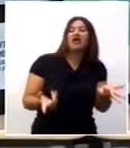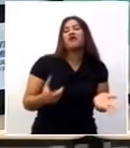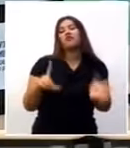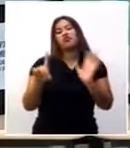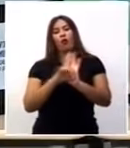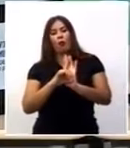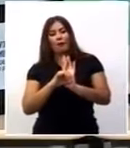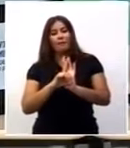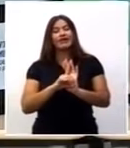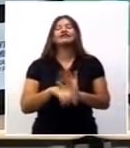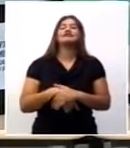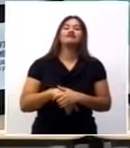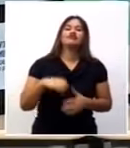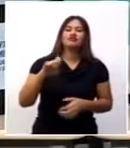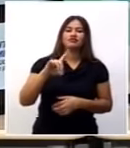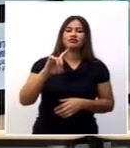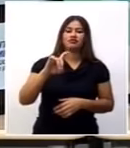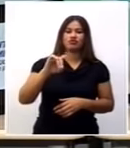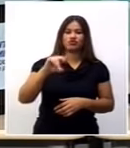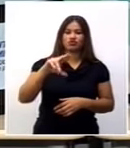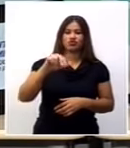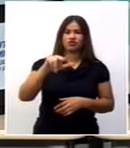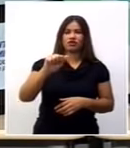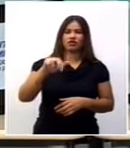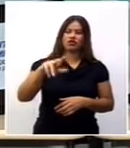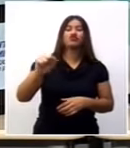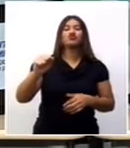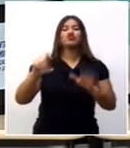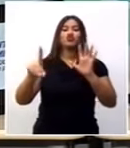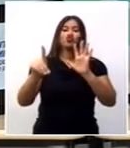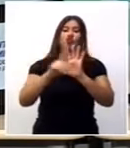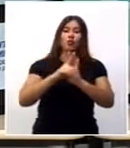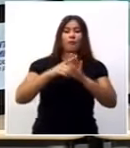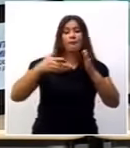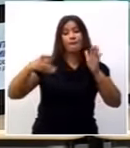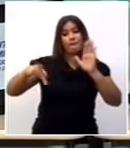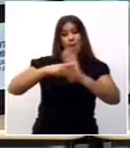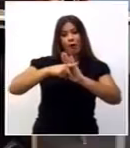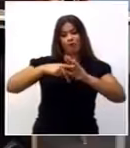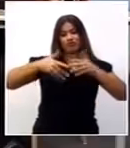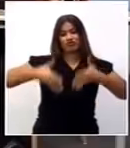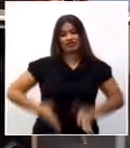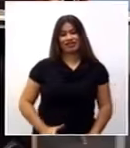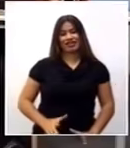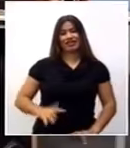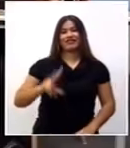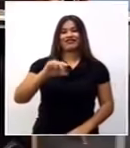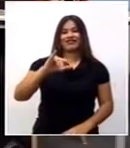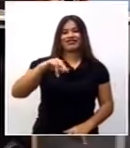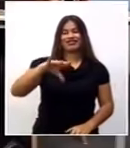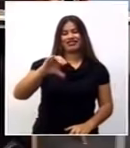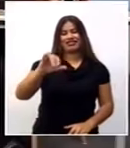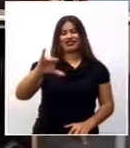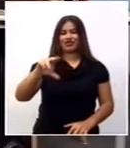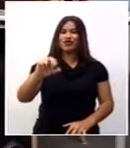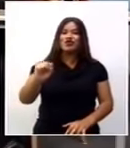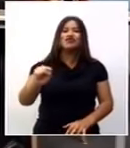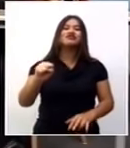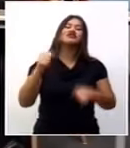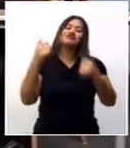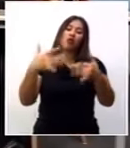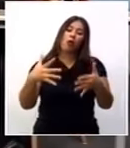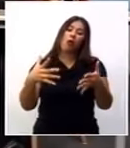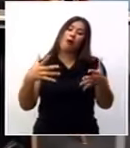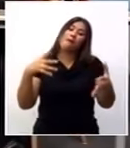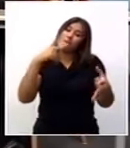o Eduardo disse que é um documento de nascimento e o Vinícius disse que é um diploma. O que será isso? Eu sei que é difícil a